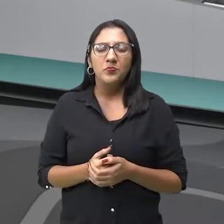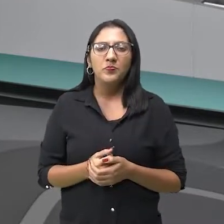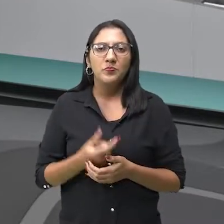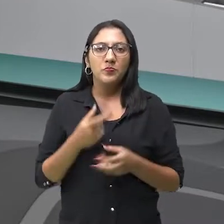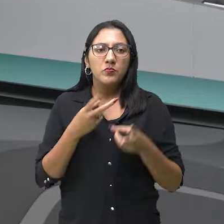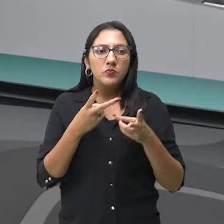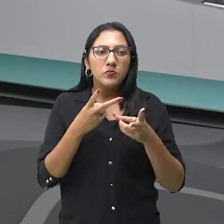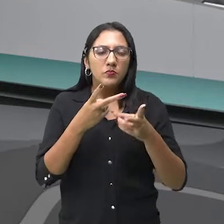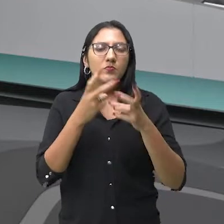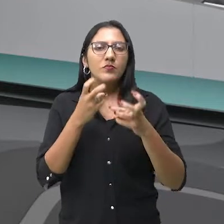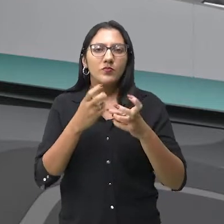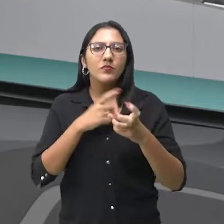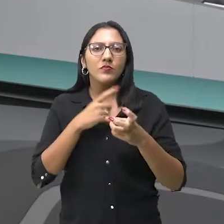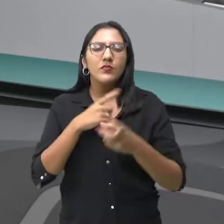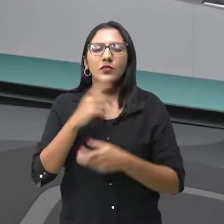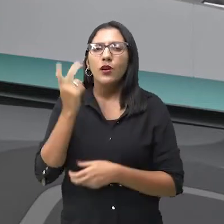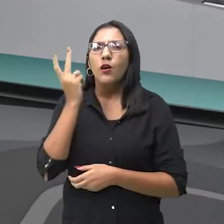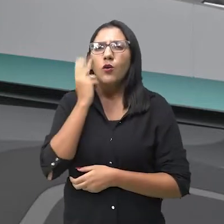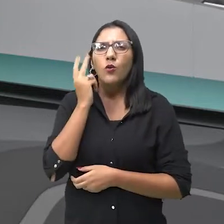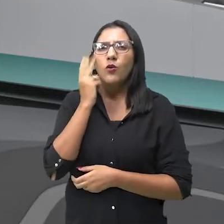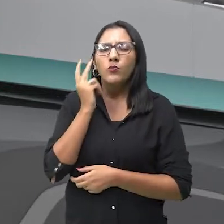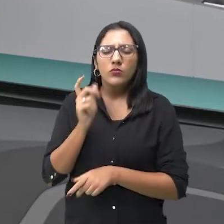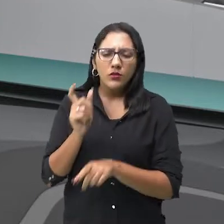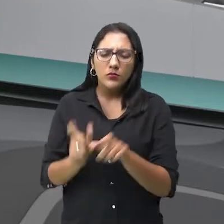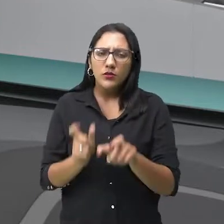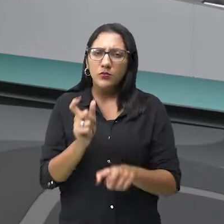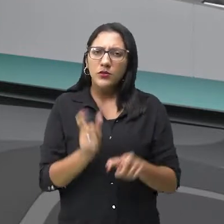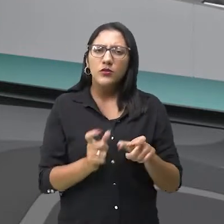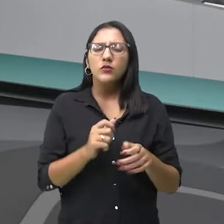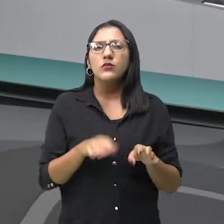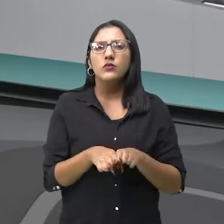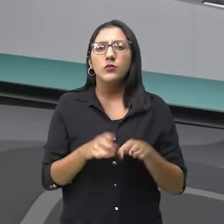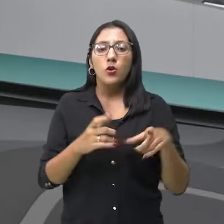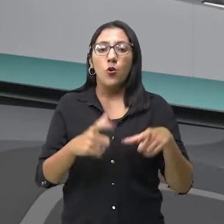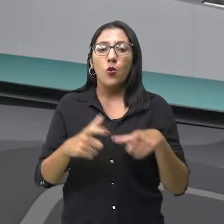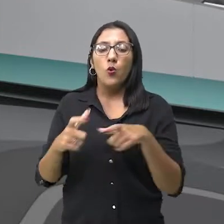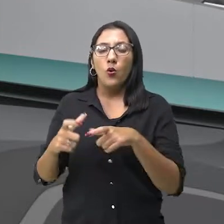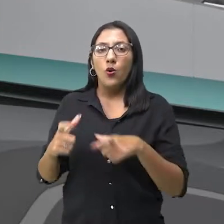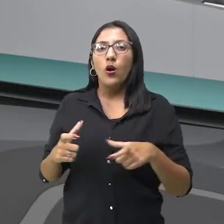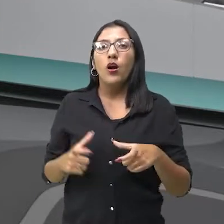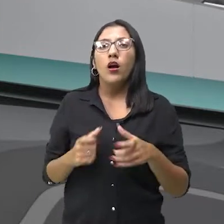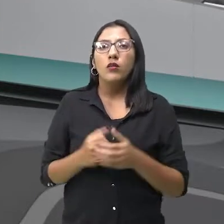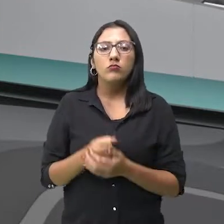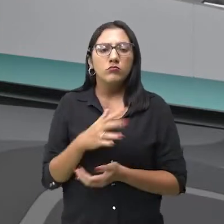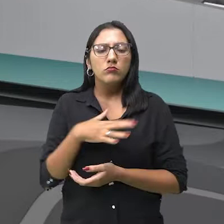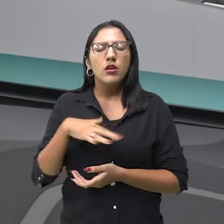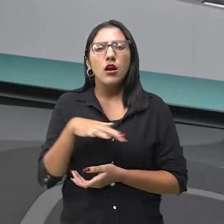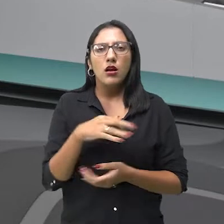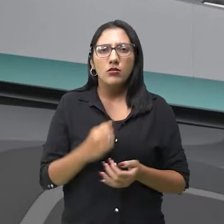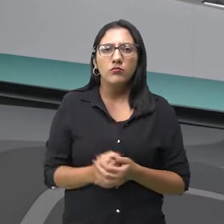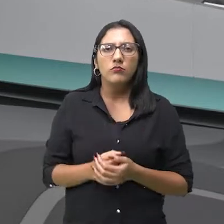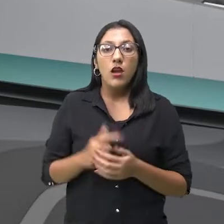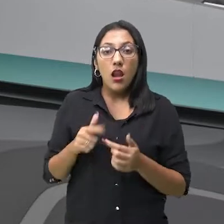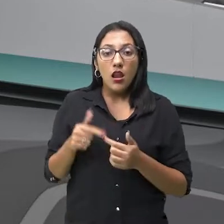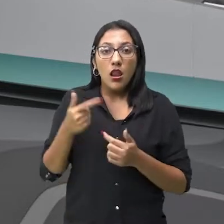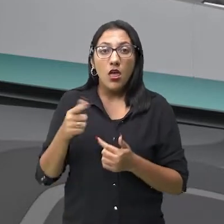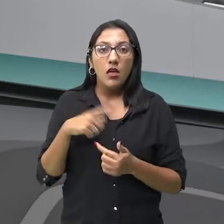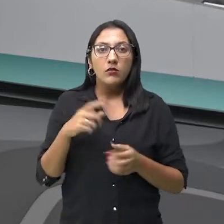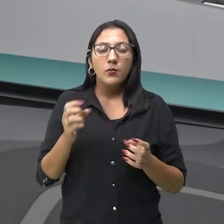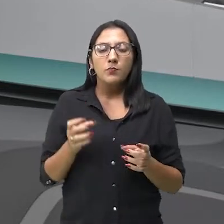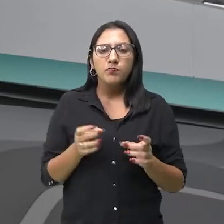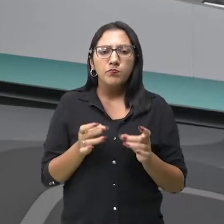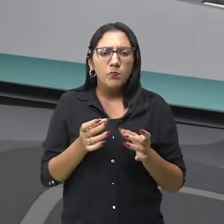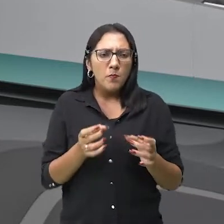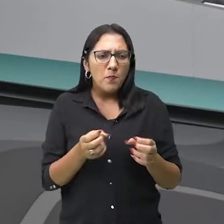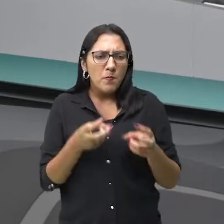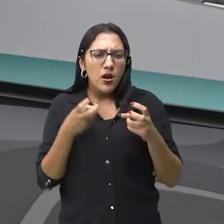gente vê a normalidade das personagens, do lugar, do momento. Aí depois vem algo que vai acabar